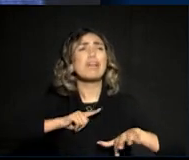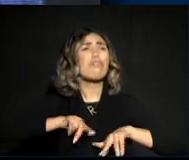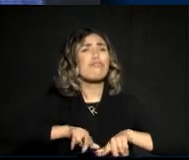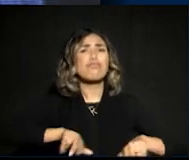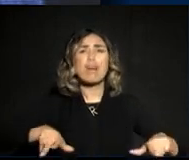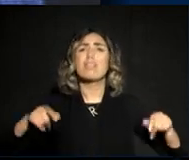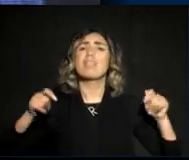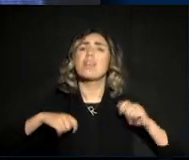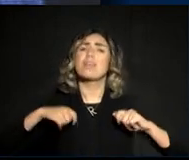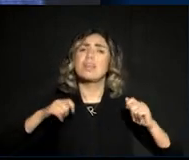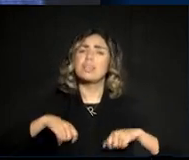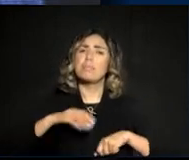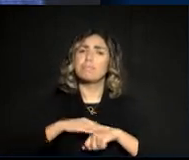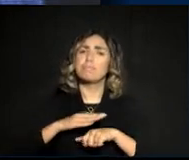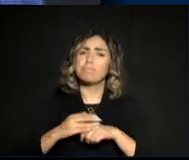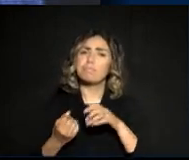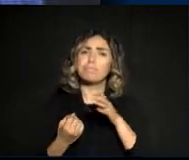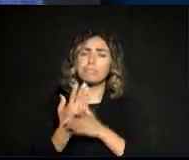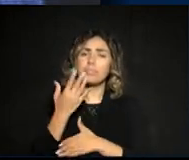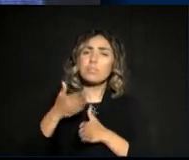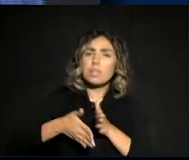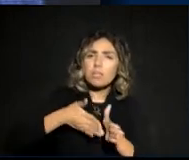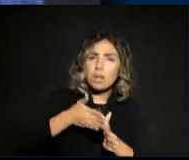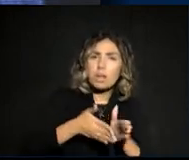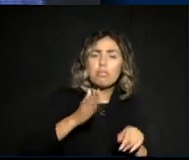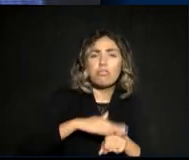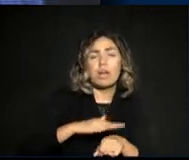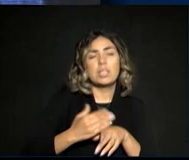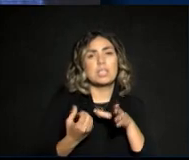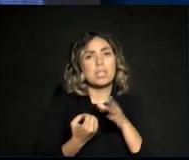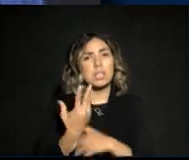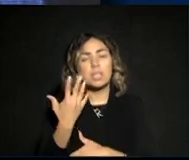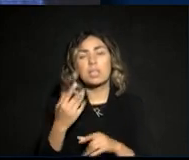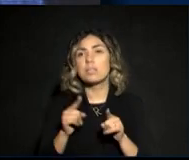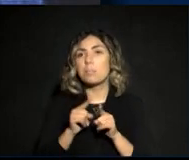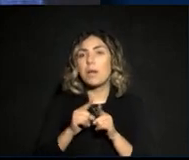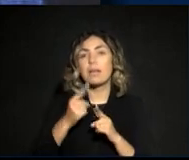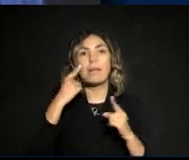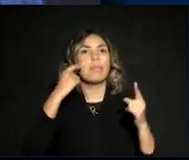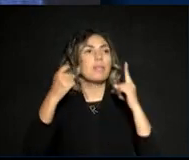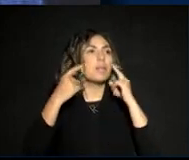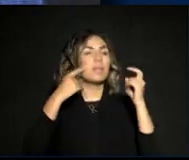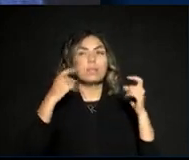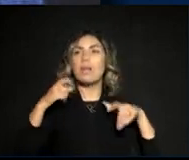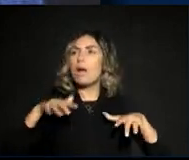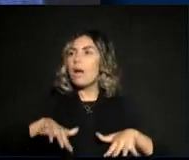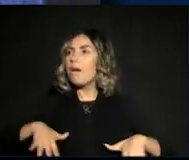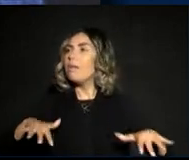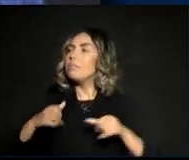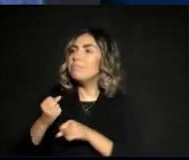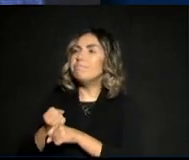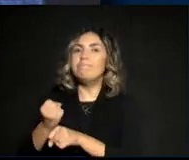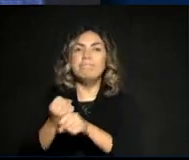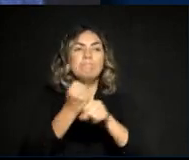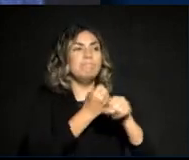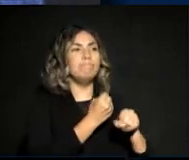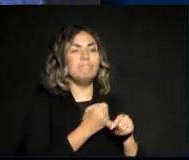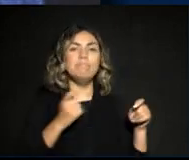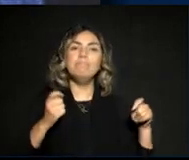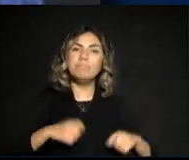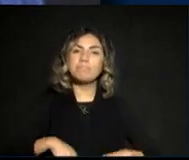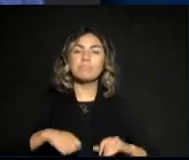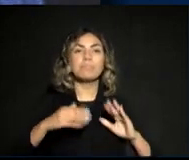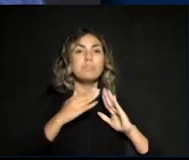muita coisa que pode ser feita com rebaixamento de linha férrea com que é a criação de novos espaços para a construção de